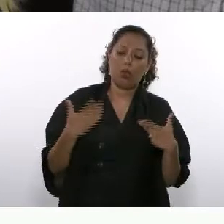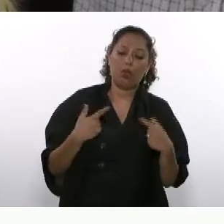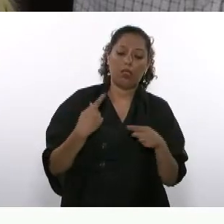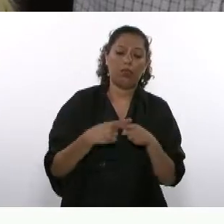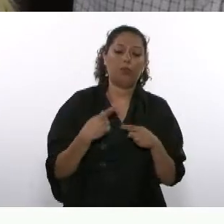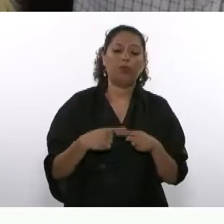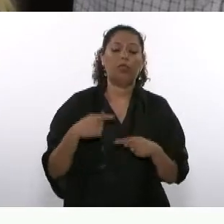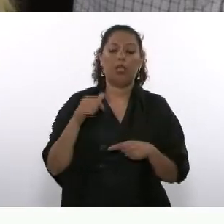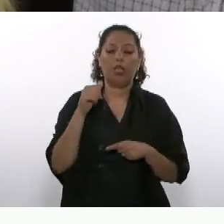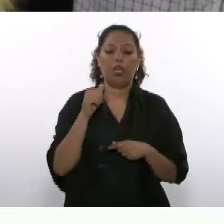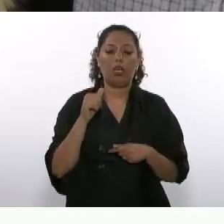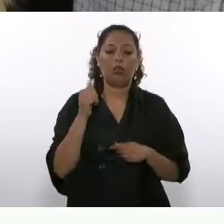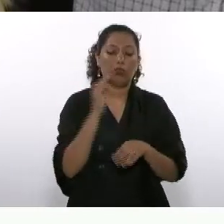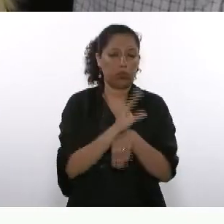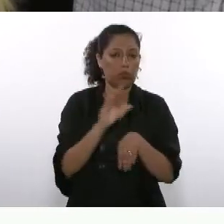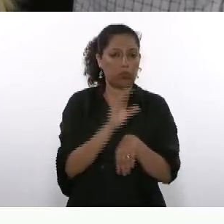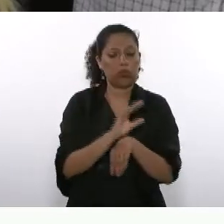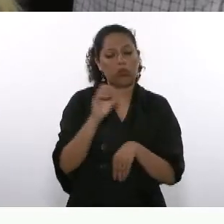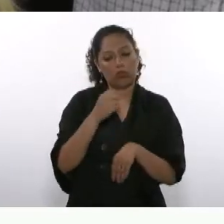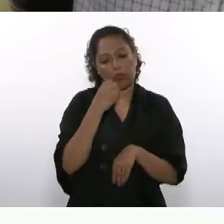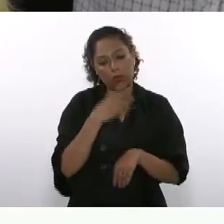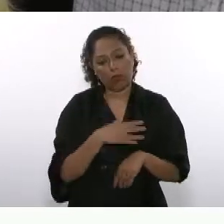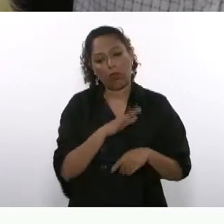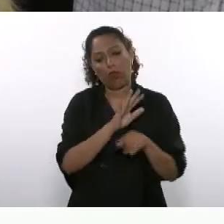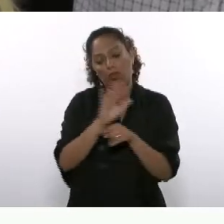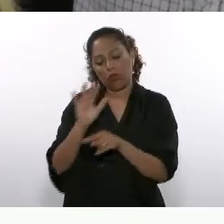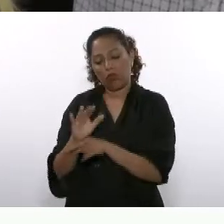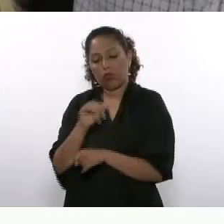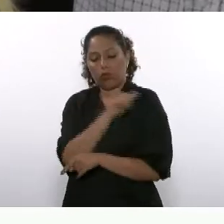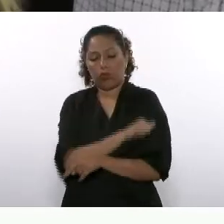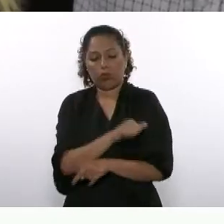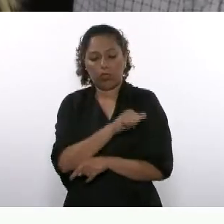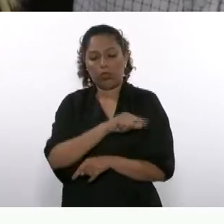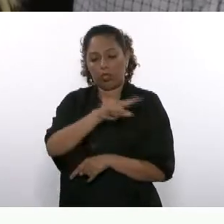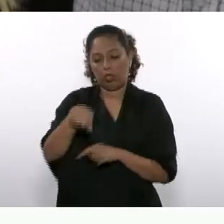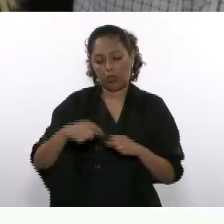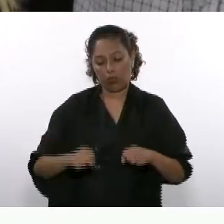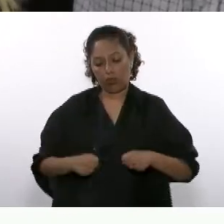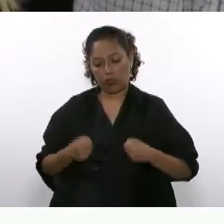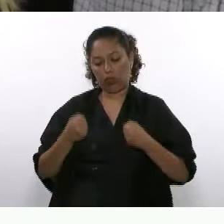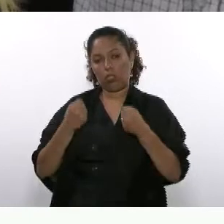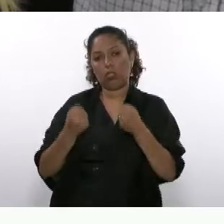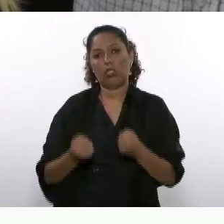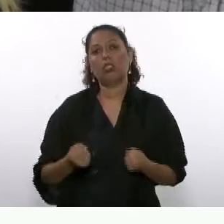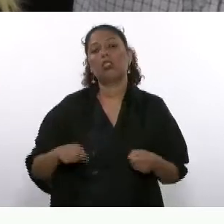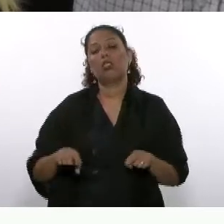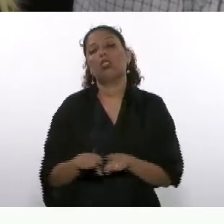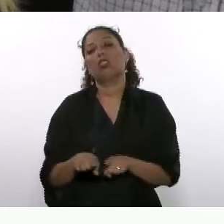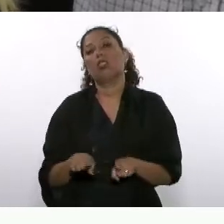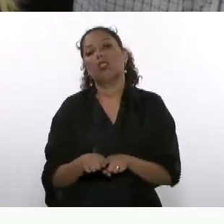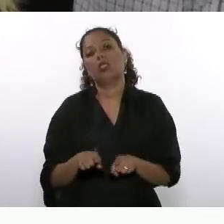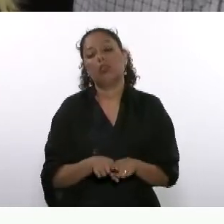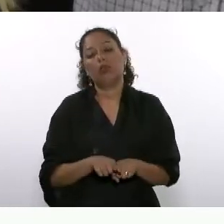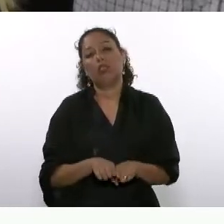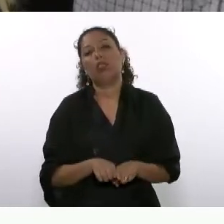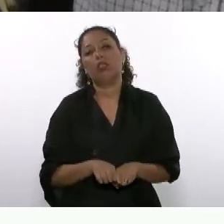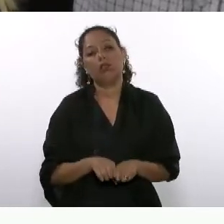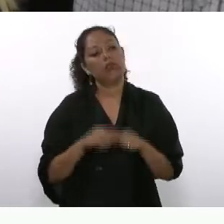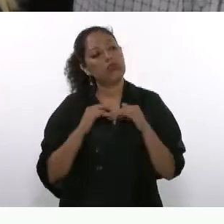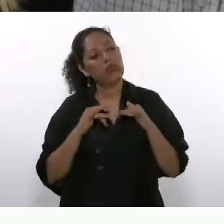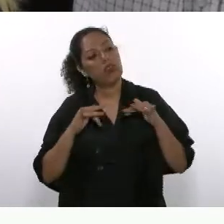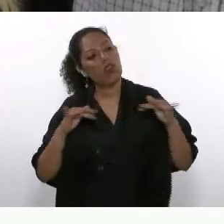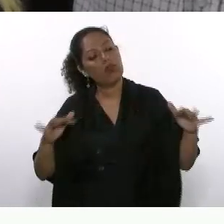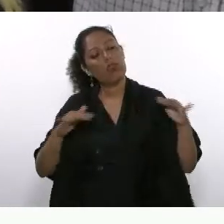das aulas, pela satisfação dos alunos, pelo empenho deles e pela perpetuação da